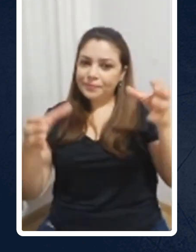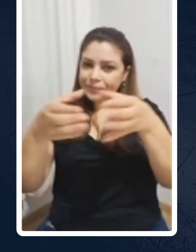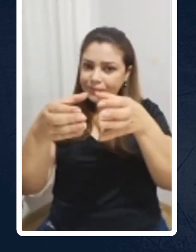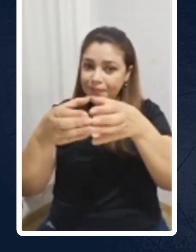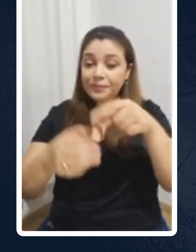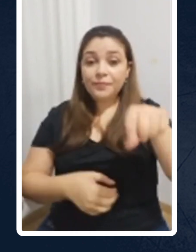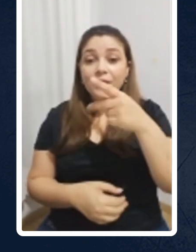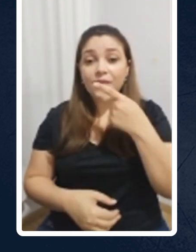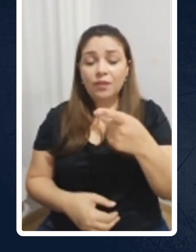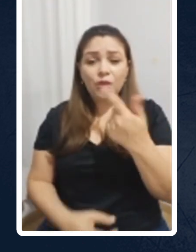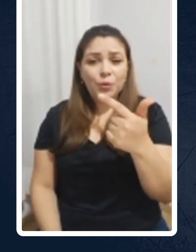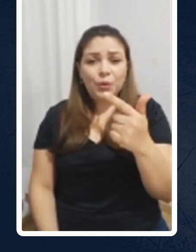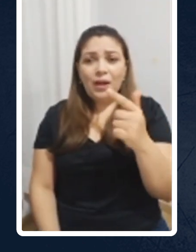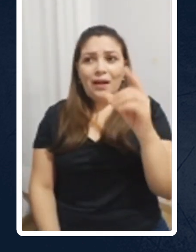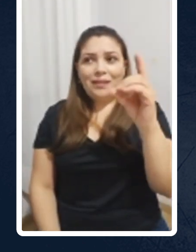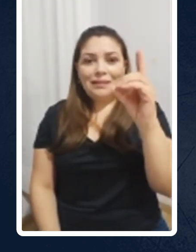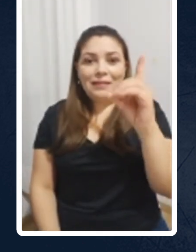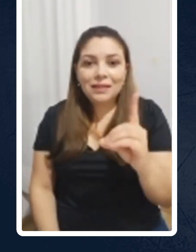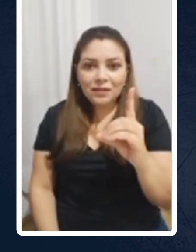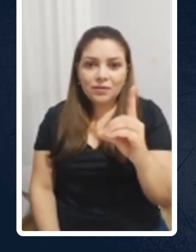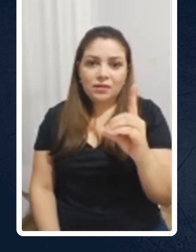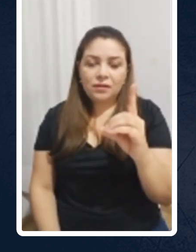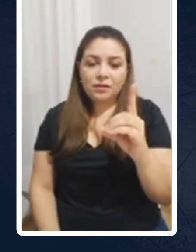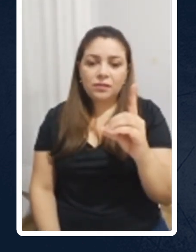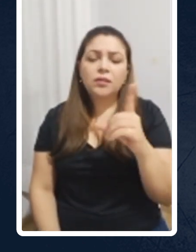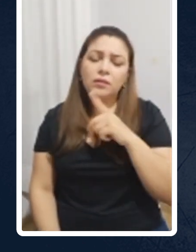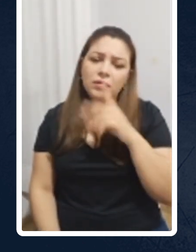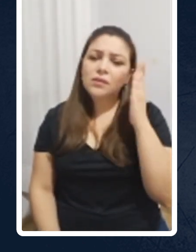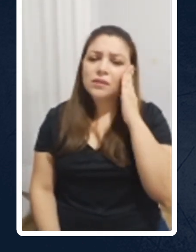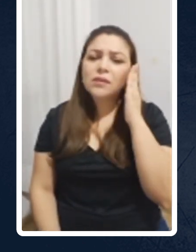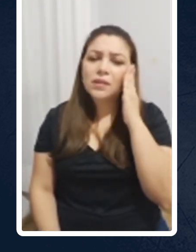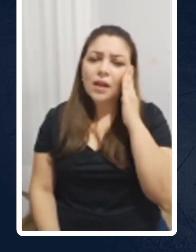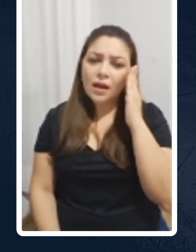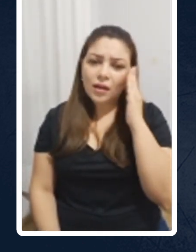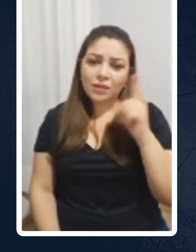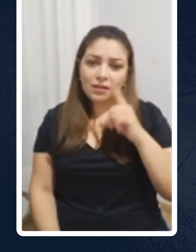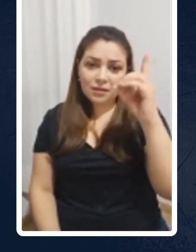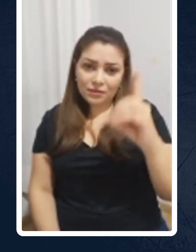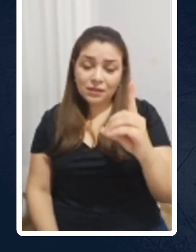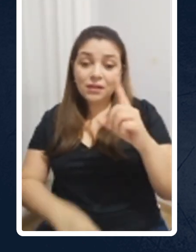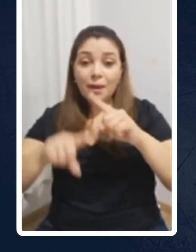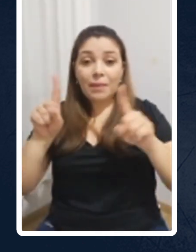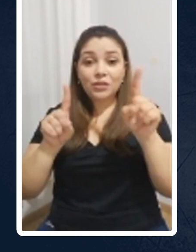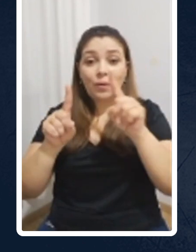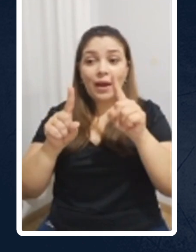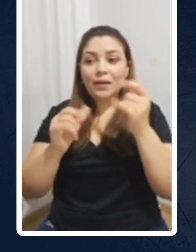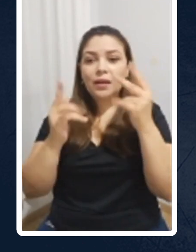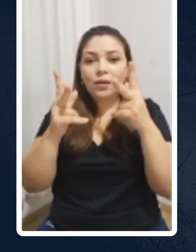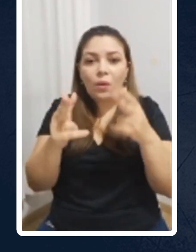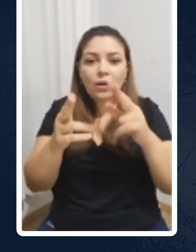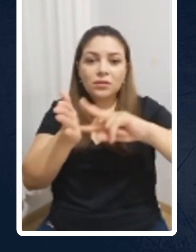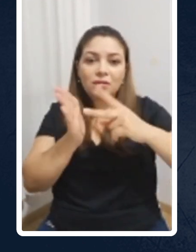Há deficiência? Há. Mas a gente não diz, as pessoas ali também todos são deficientes. A gente não